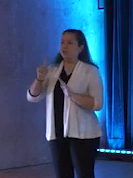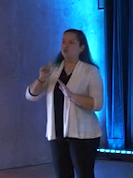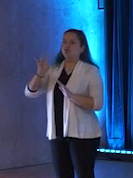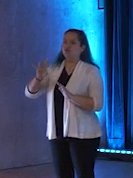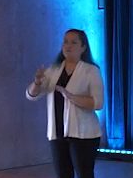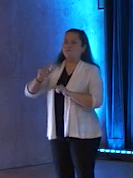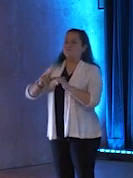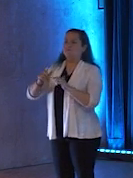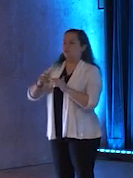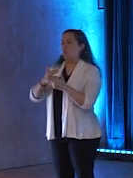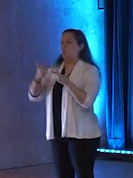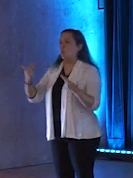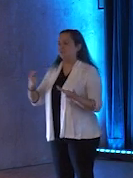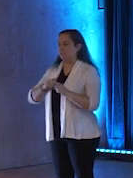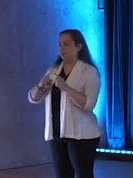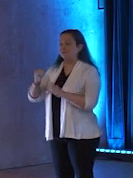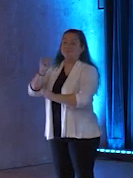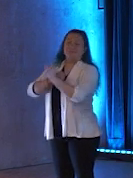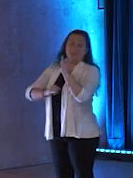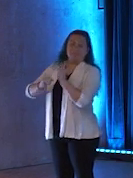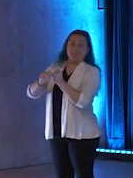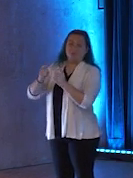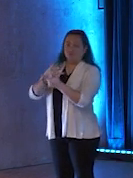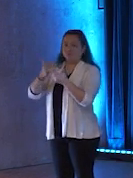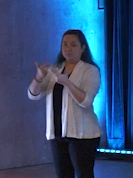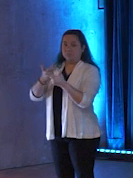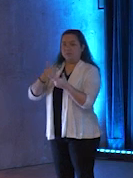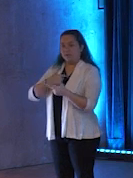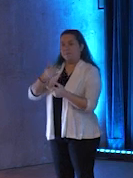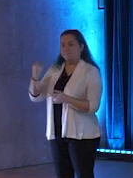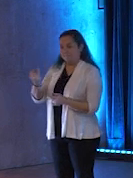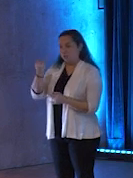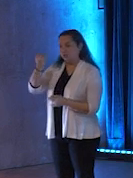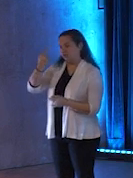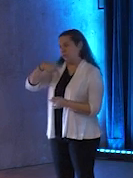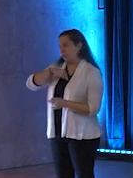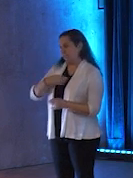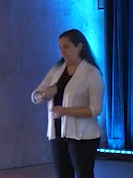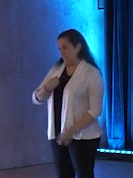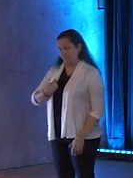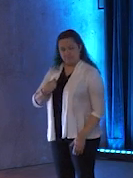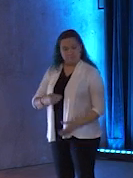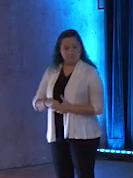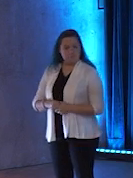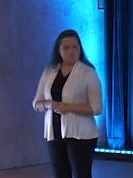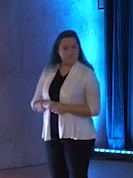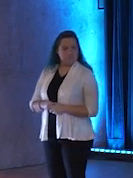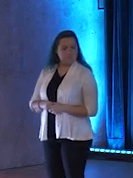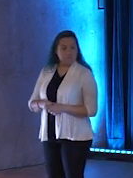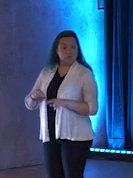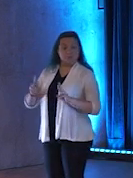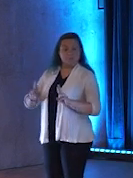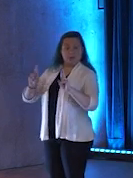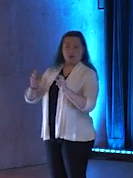físicas, mas objetos virtuais que parecem ter se tornado indispensáveis à nossa sobrevivência.